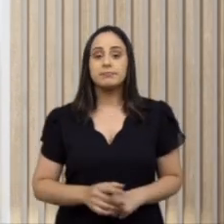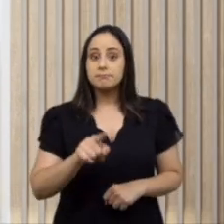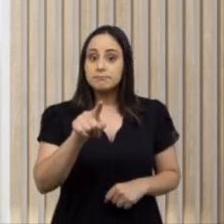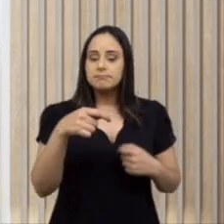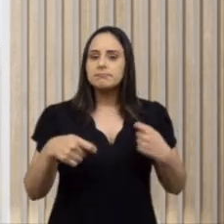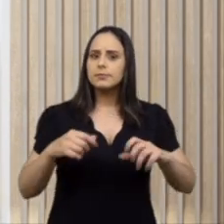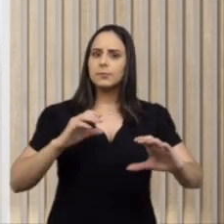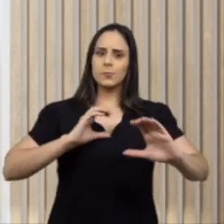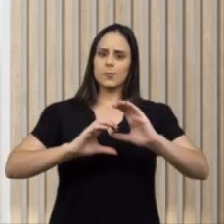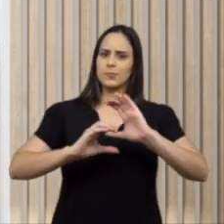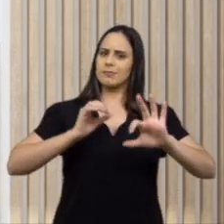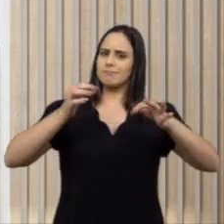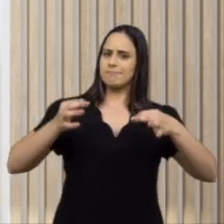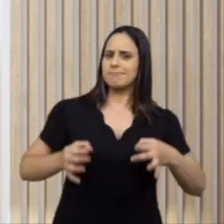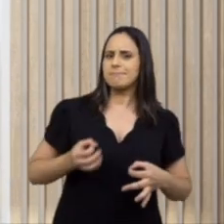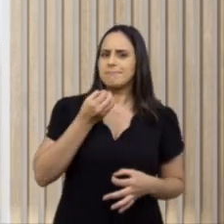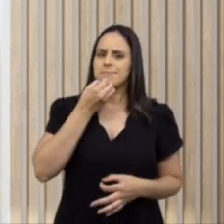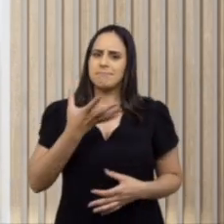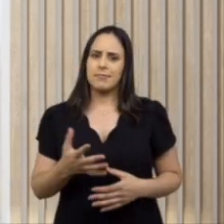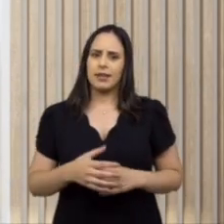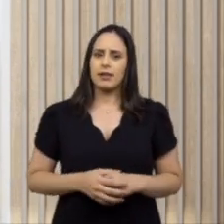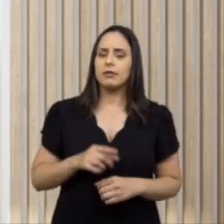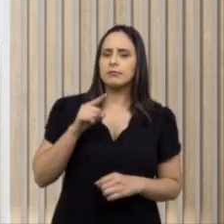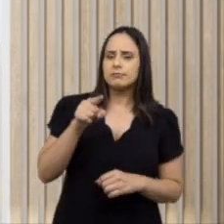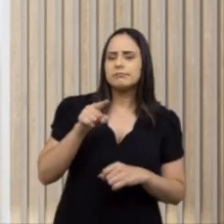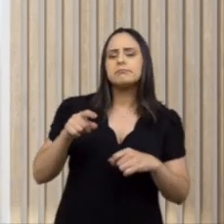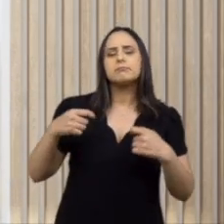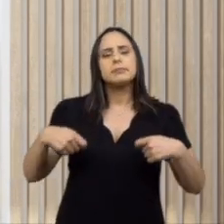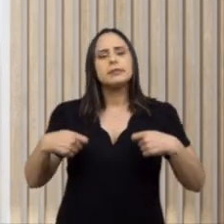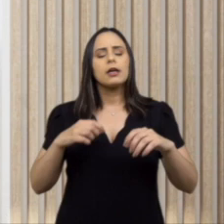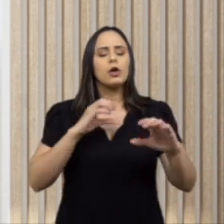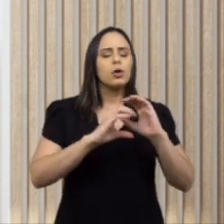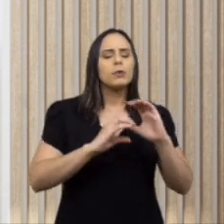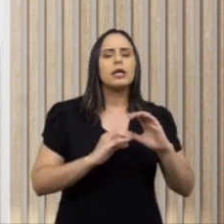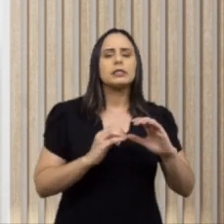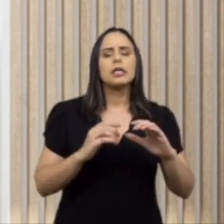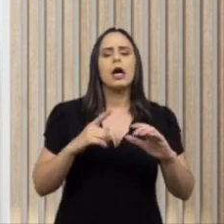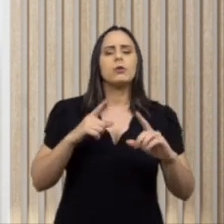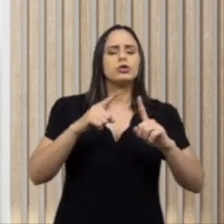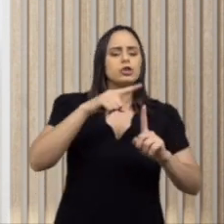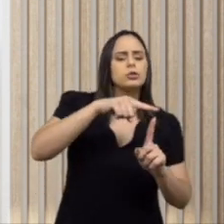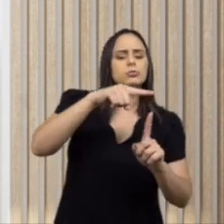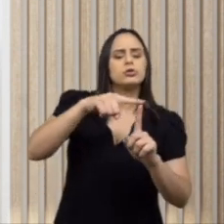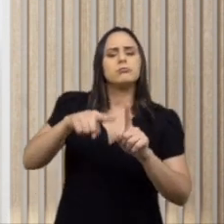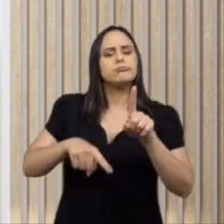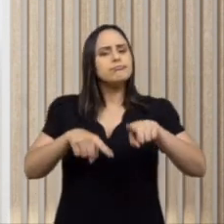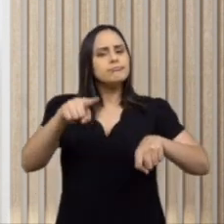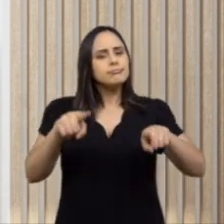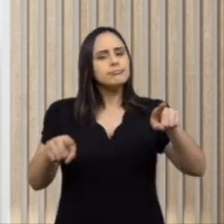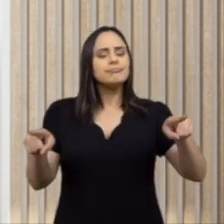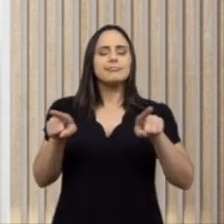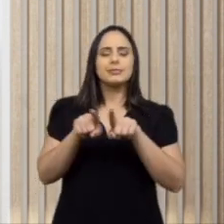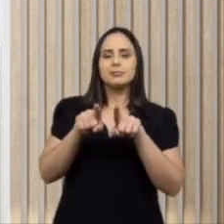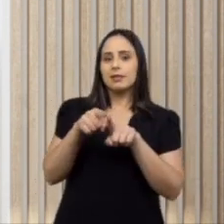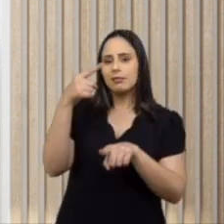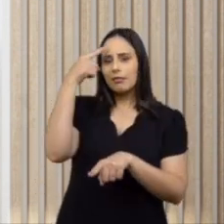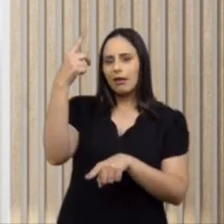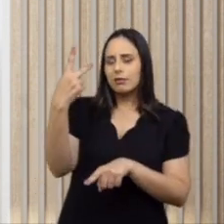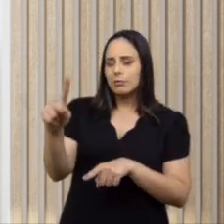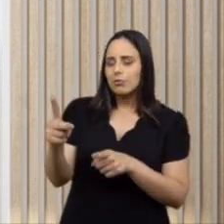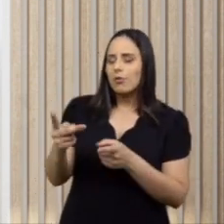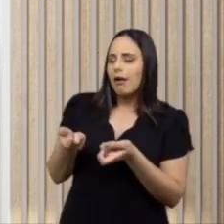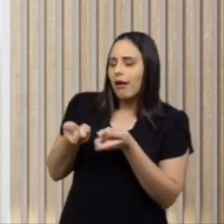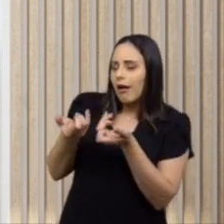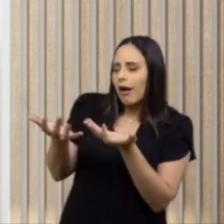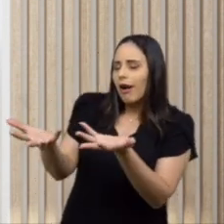que você seja um bom comunicador e adapte sua comunicação para diferentes tipos de públicos, além de ser capaz de